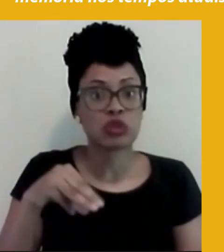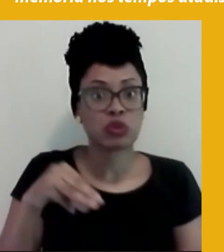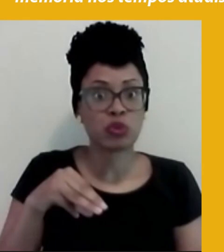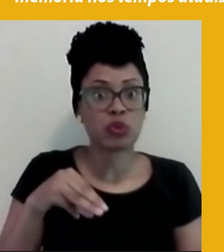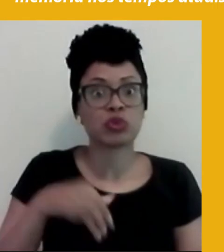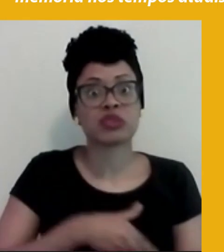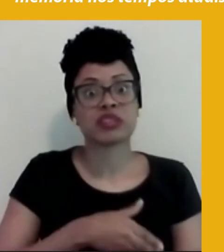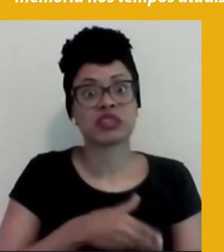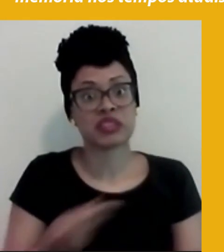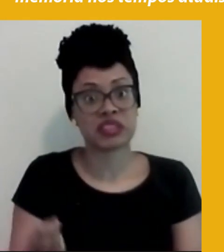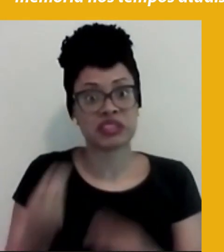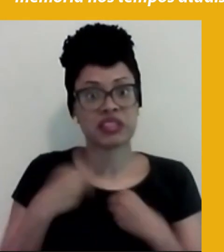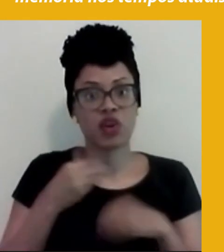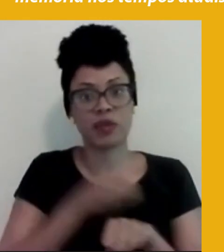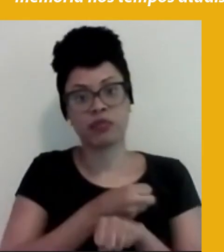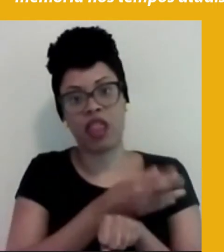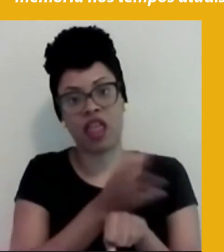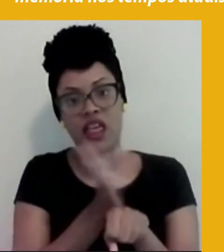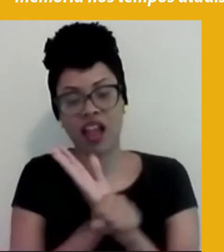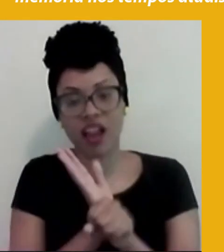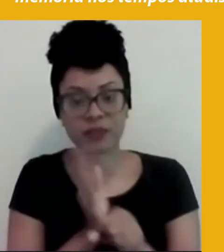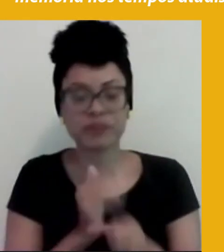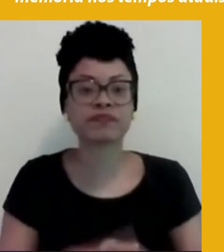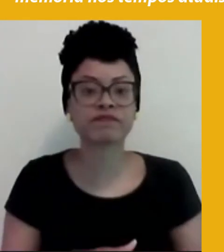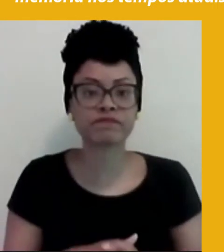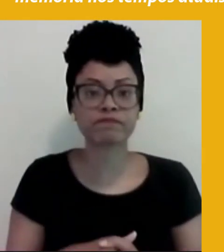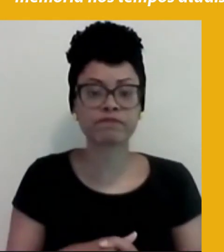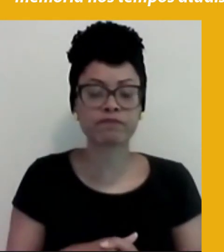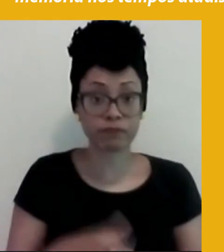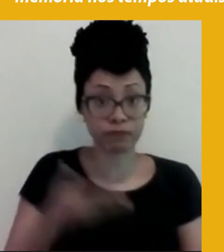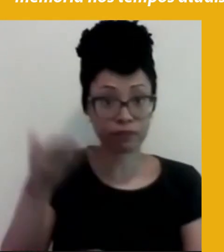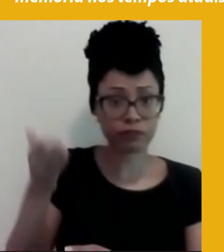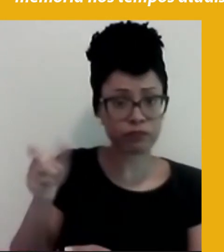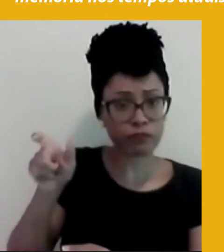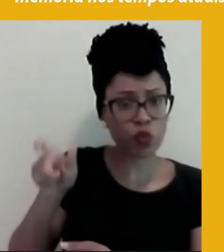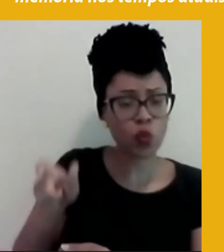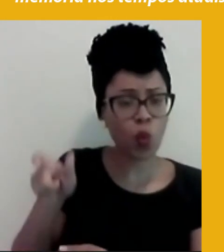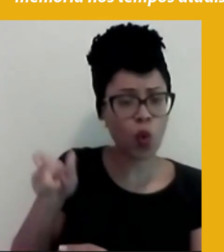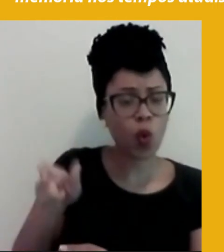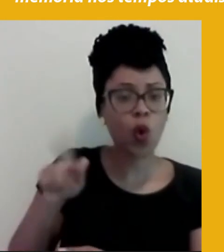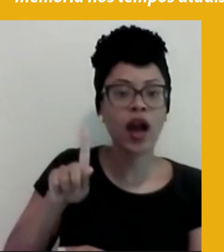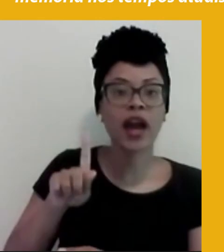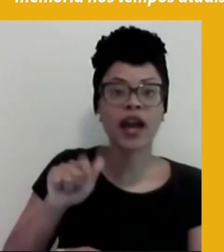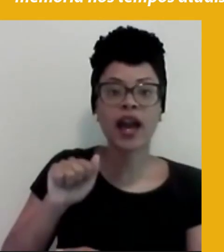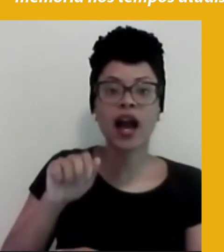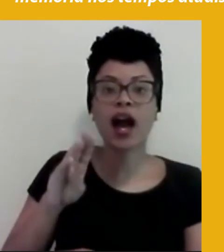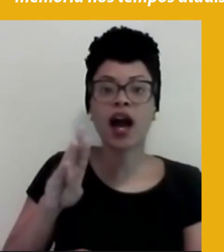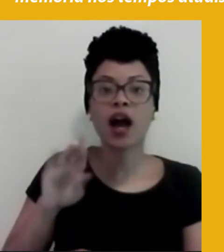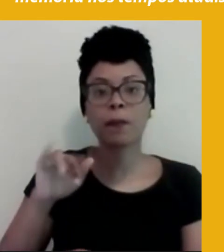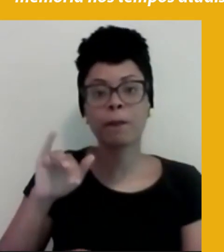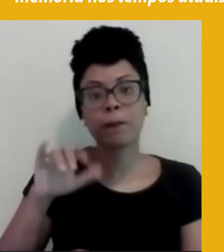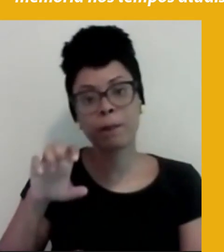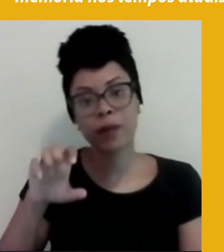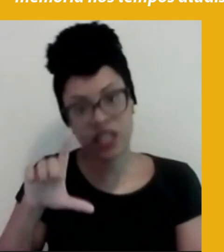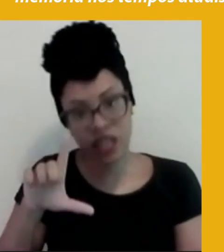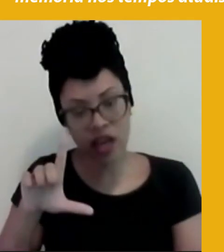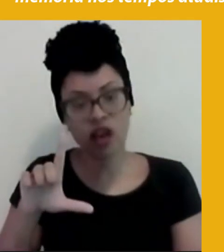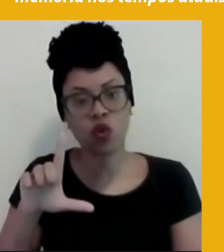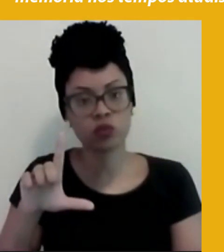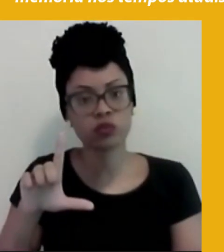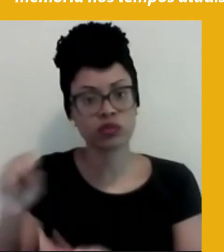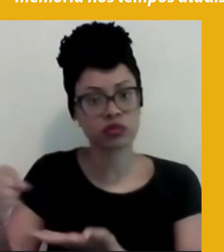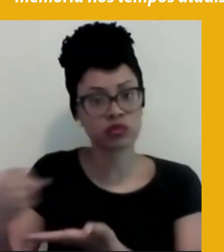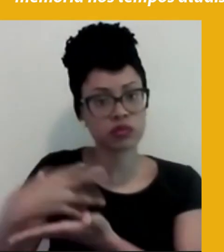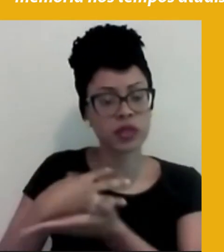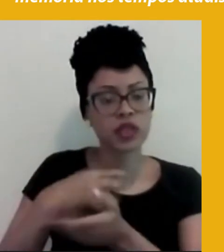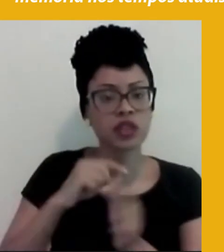encerrar, assim, o Gabriel me passou umas, não teve perguntas, mas teve algumas colocações de algumas pessoas que eu gostaria, então, de